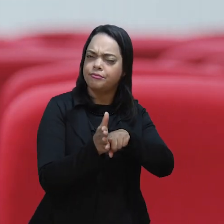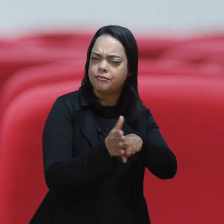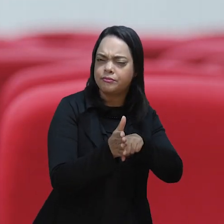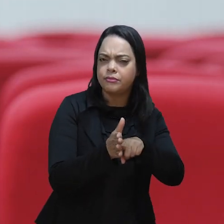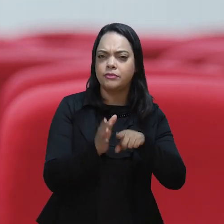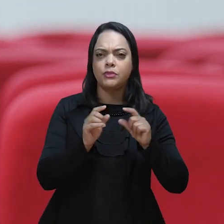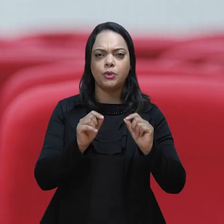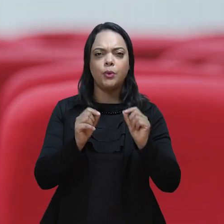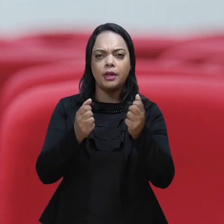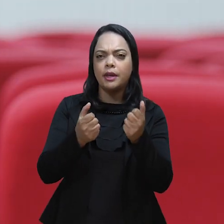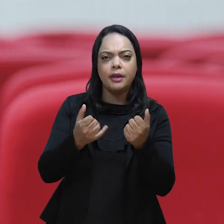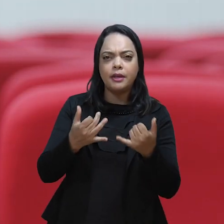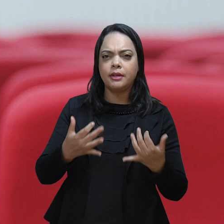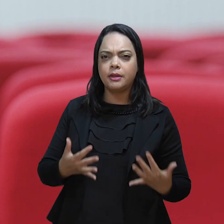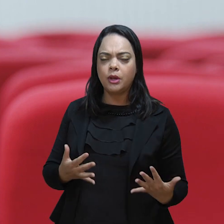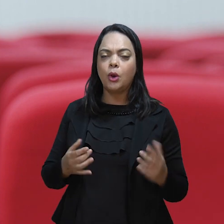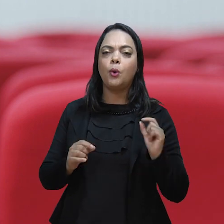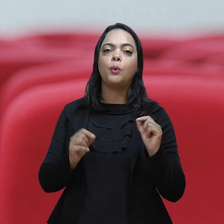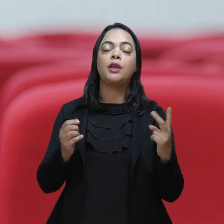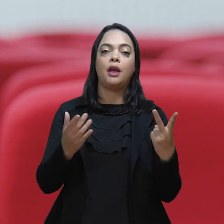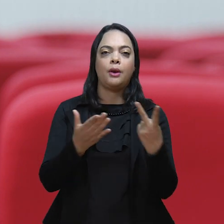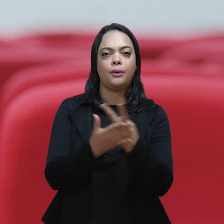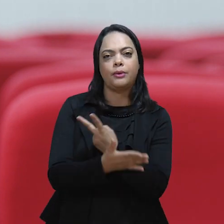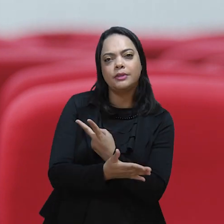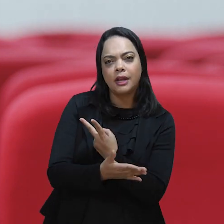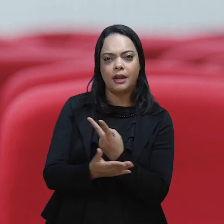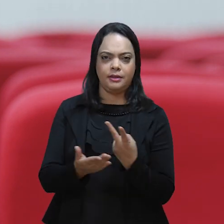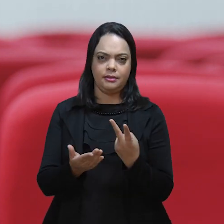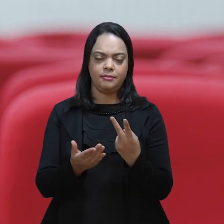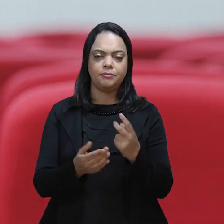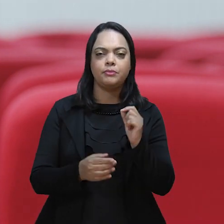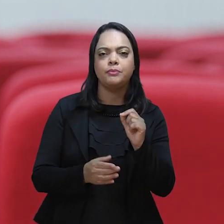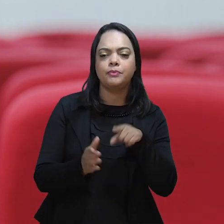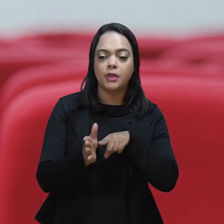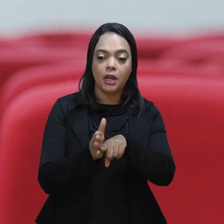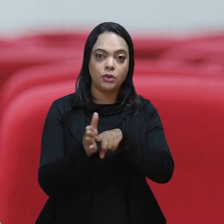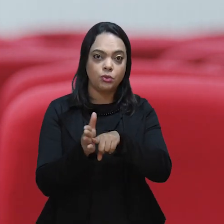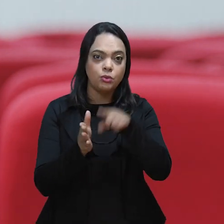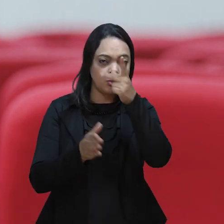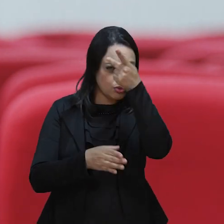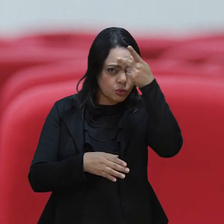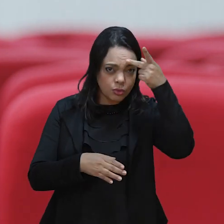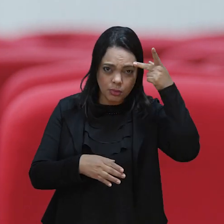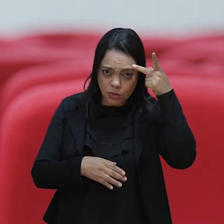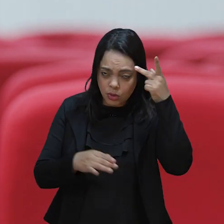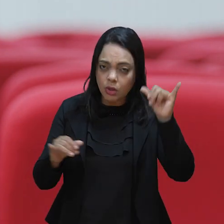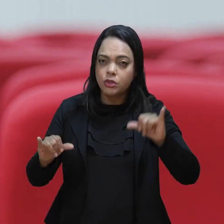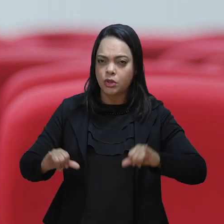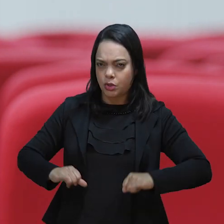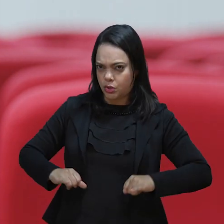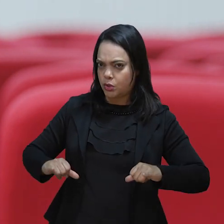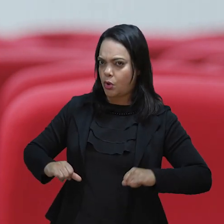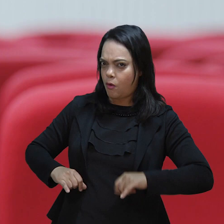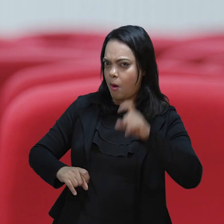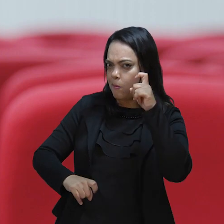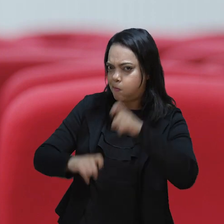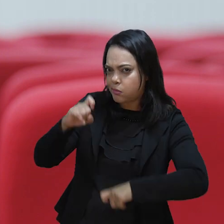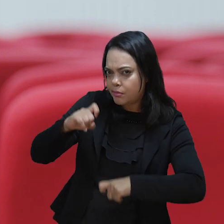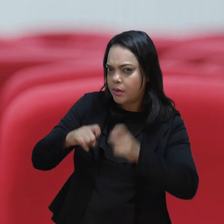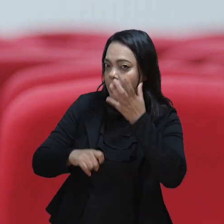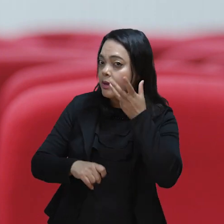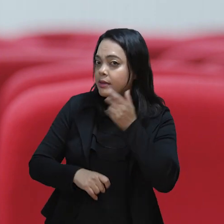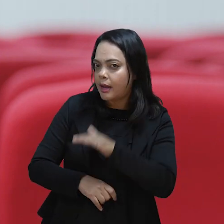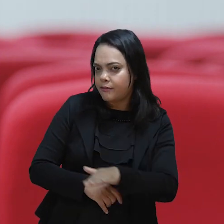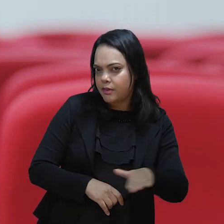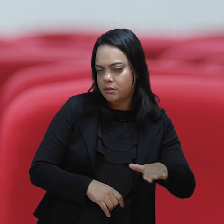falam sobre correlações, assim, teve estudos de pessoas que são violentadas, por exemplo, na infância,